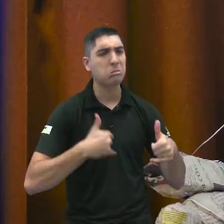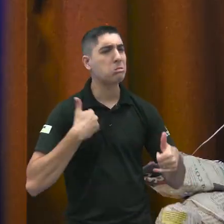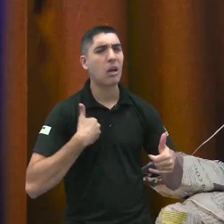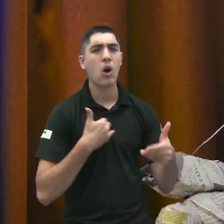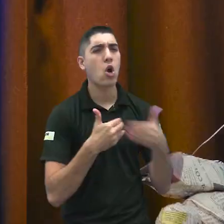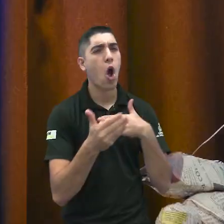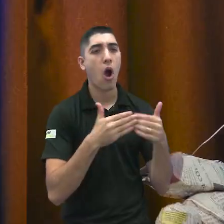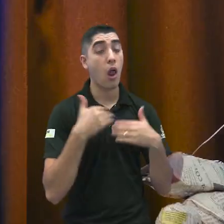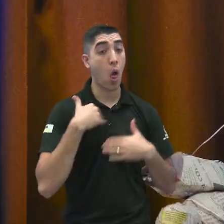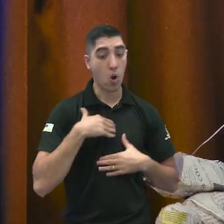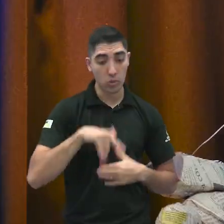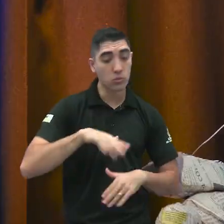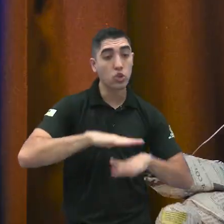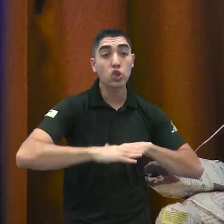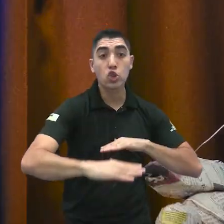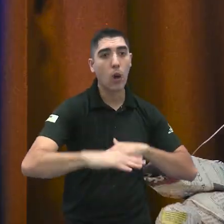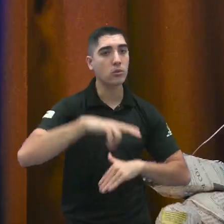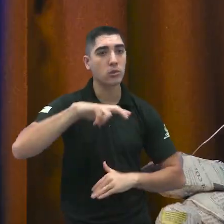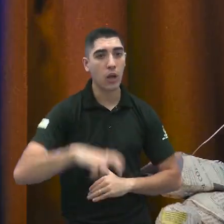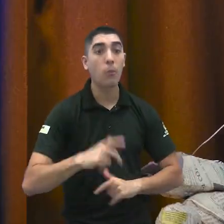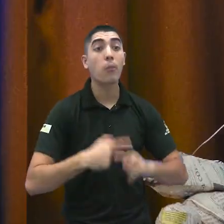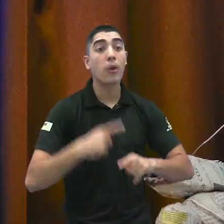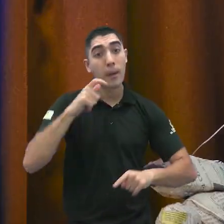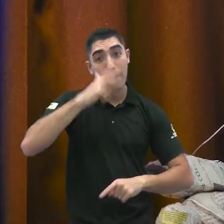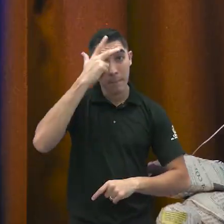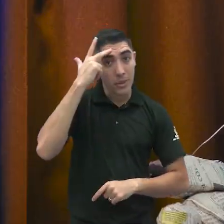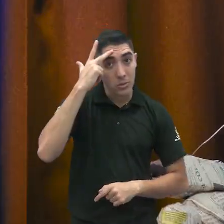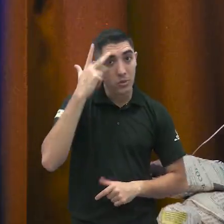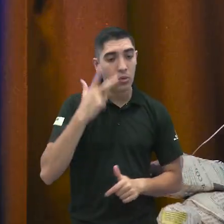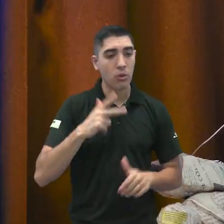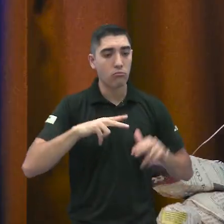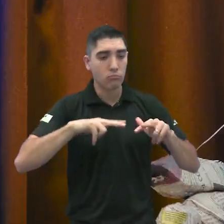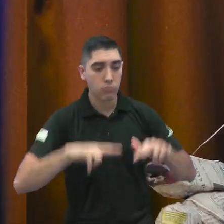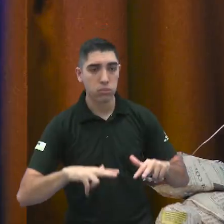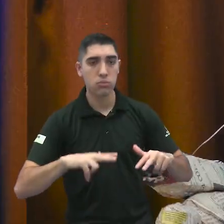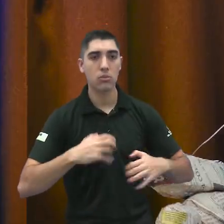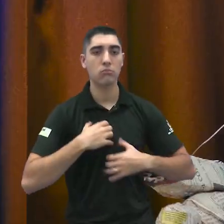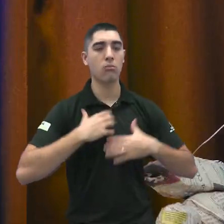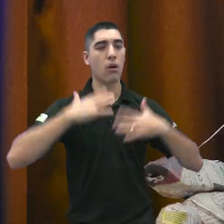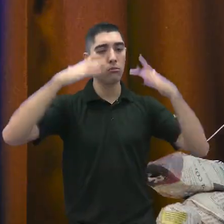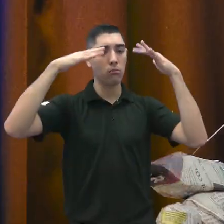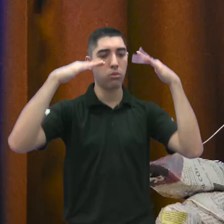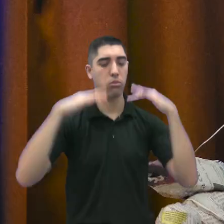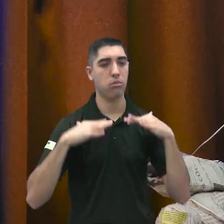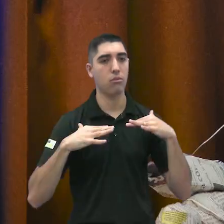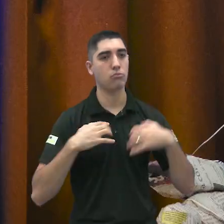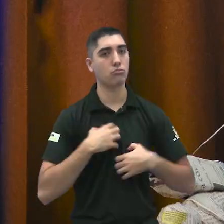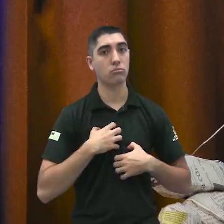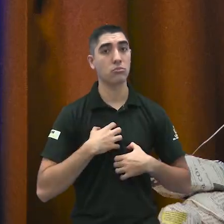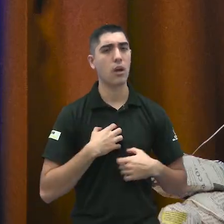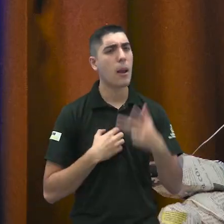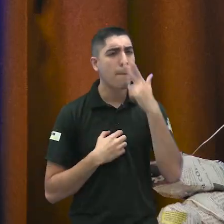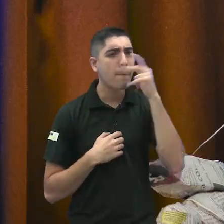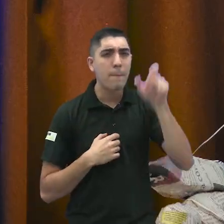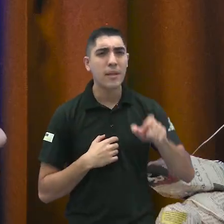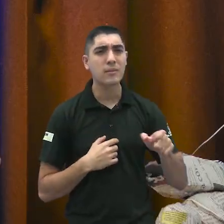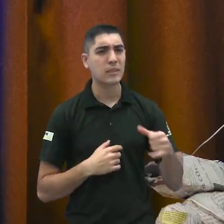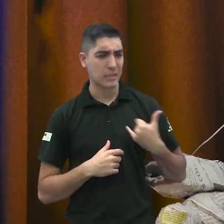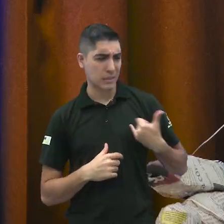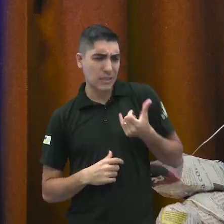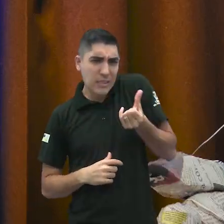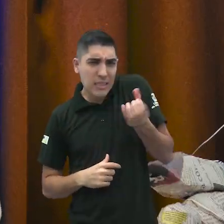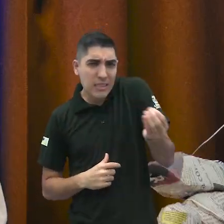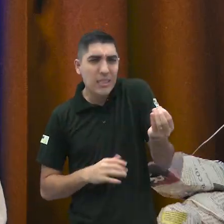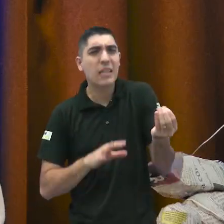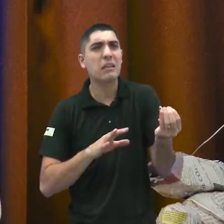paciente. Não importa a idade. É chão. Para trazer o que? O grounding, o aterramento. E aí você vira, é uma criança, não,